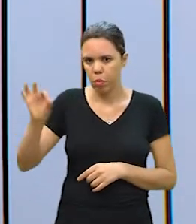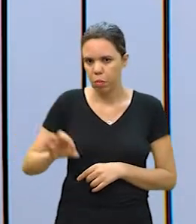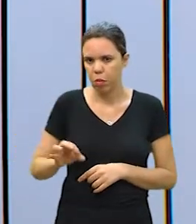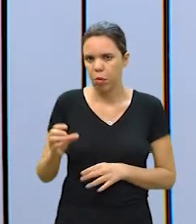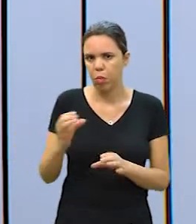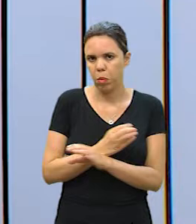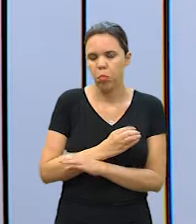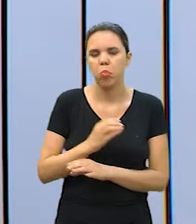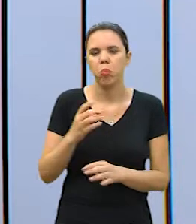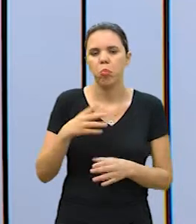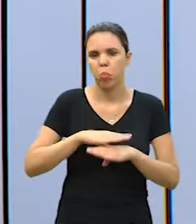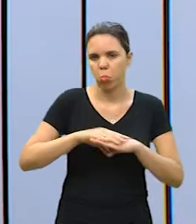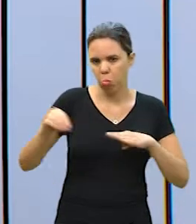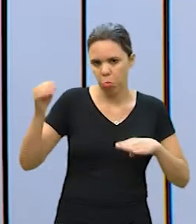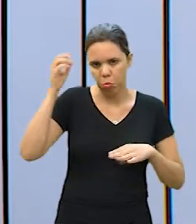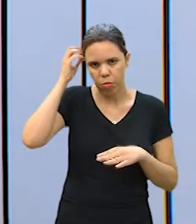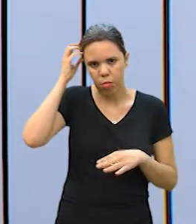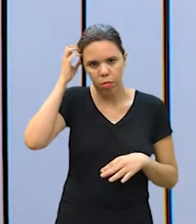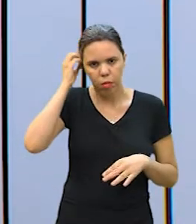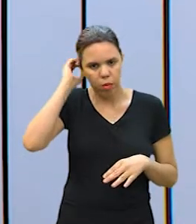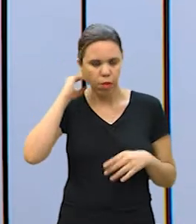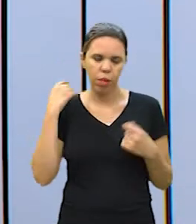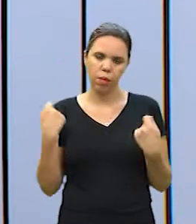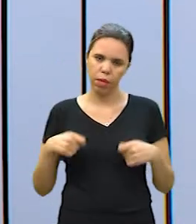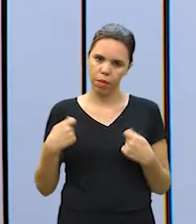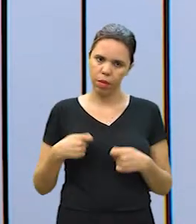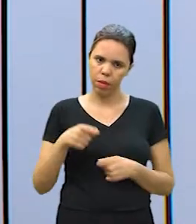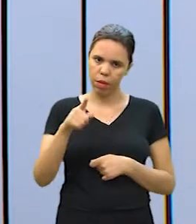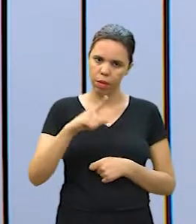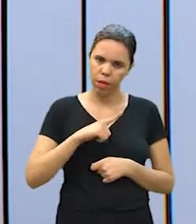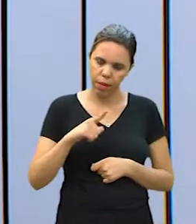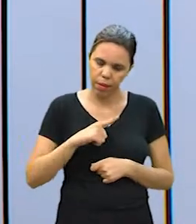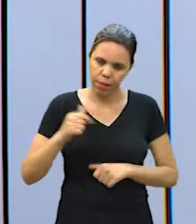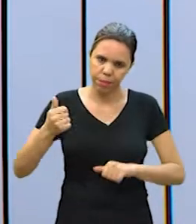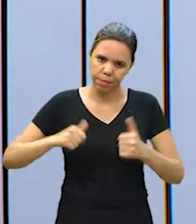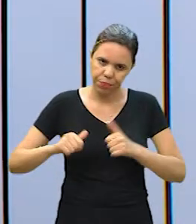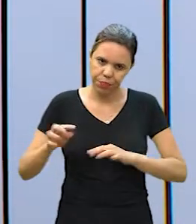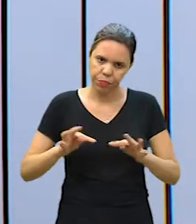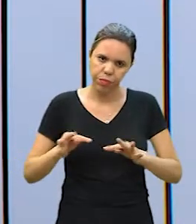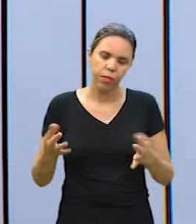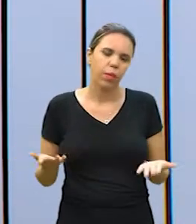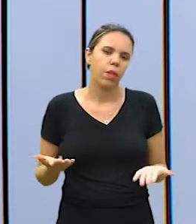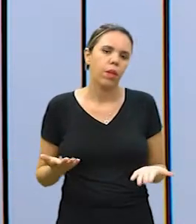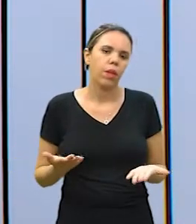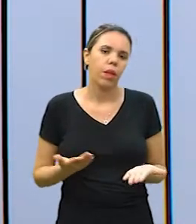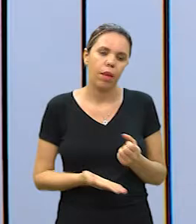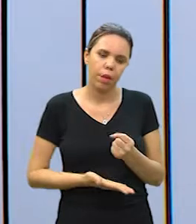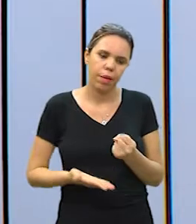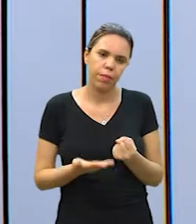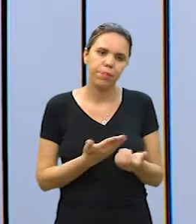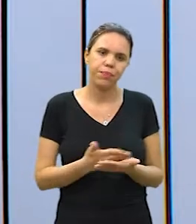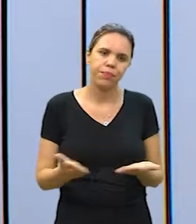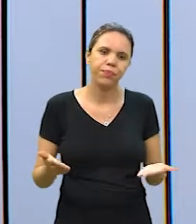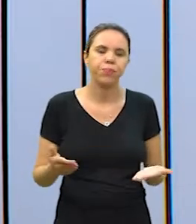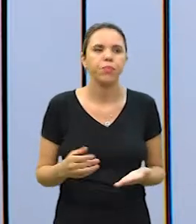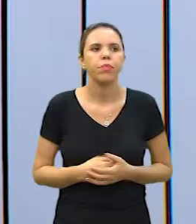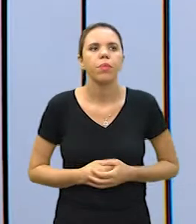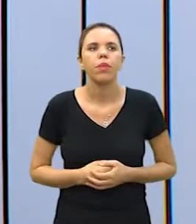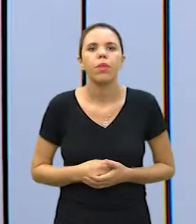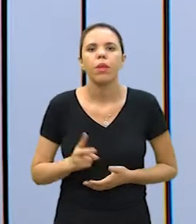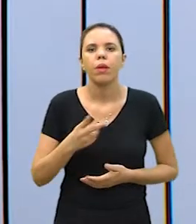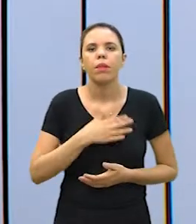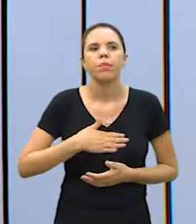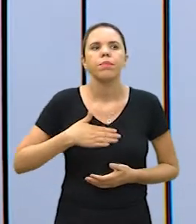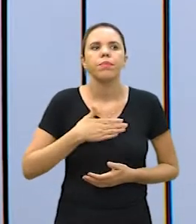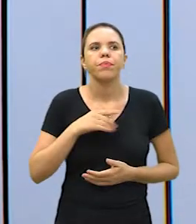99%, 100% de cura. Mas isso é necessário para que você tenha esse diagnóstico precoce nos estágios iniciais. Então, é